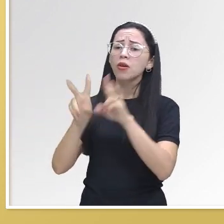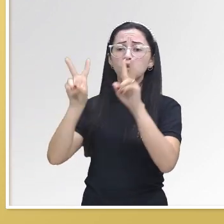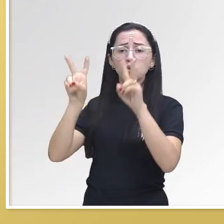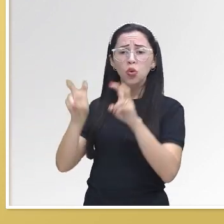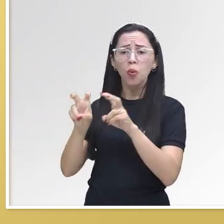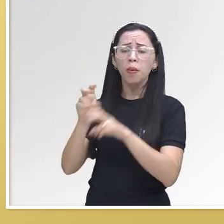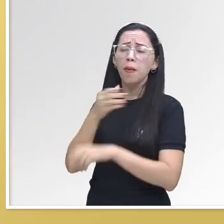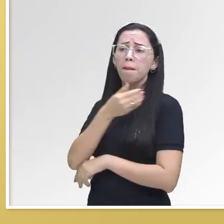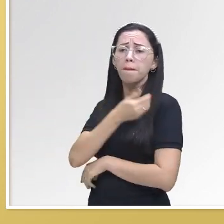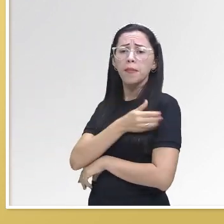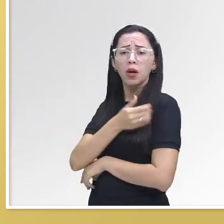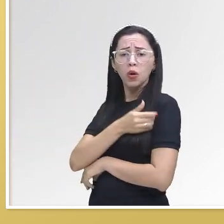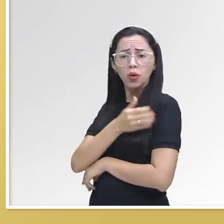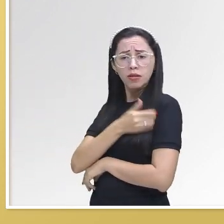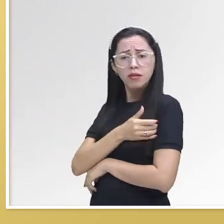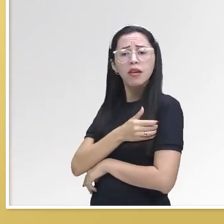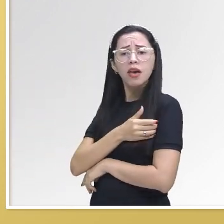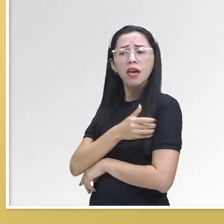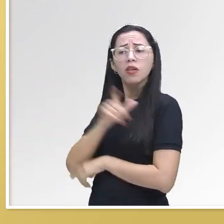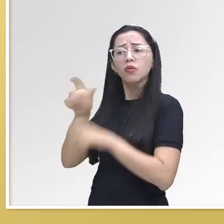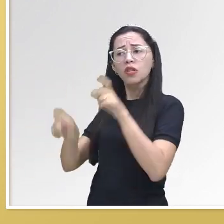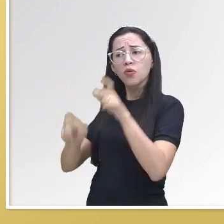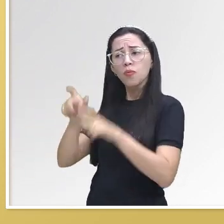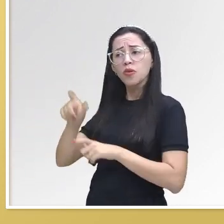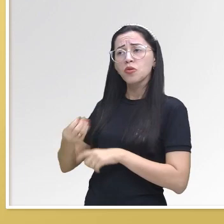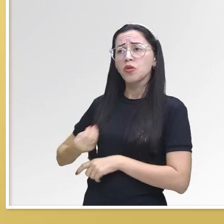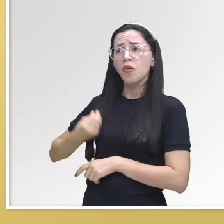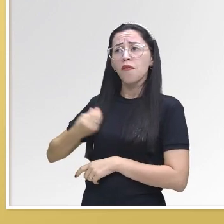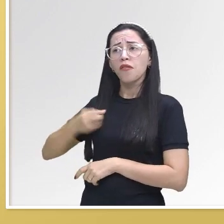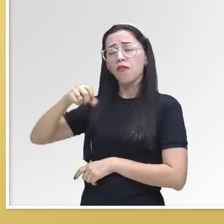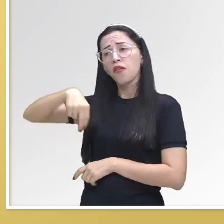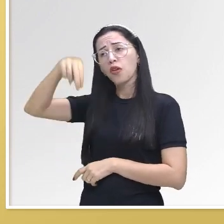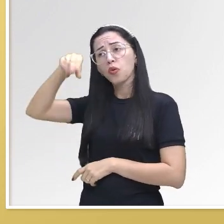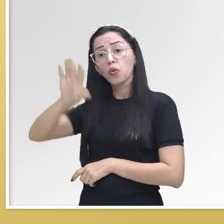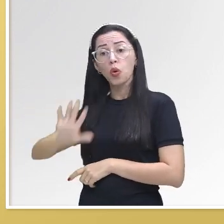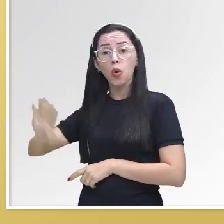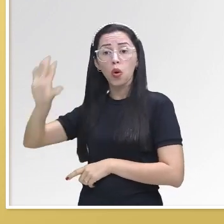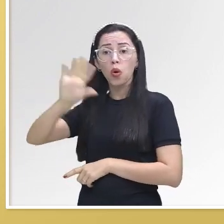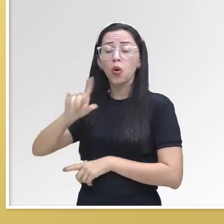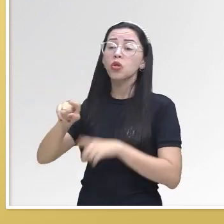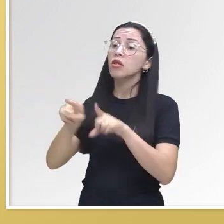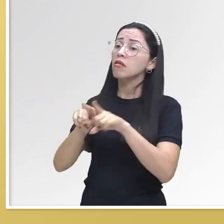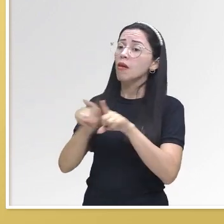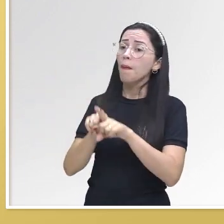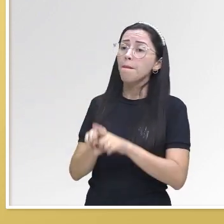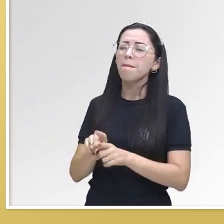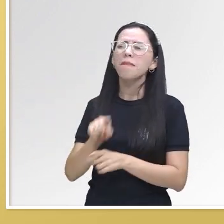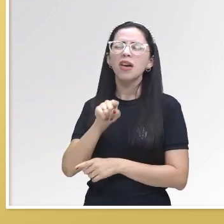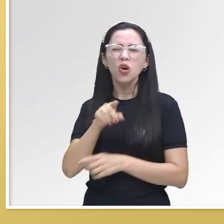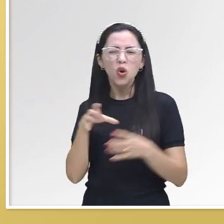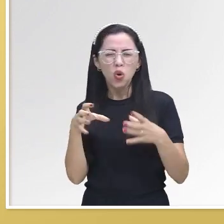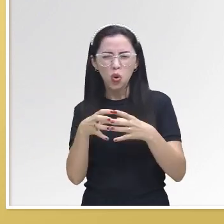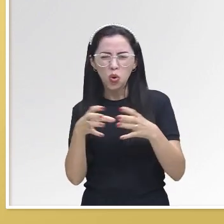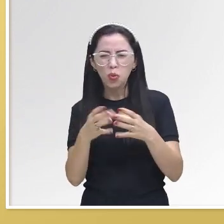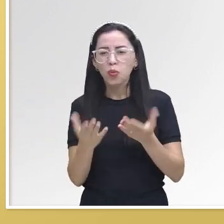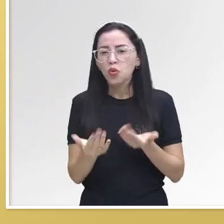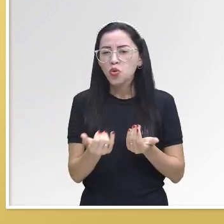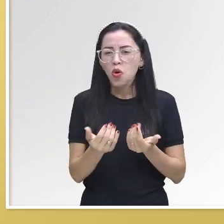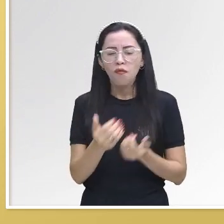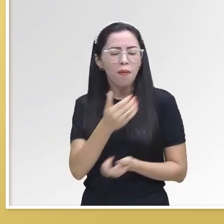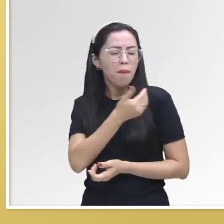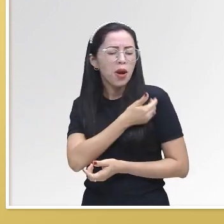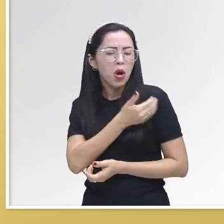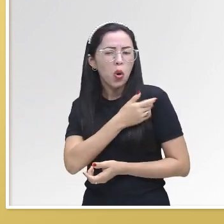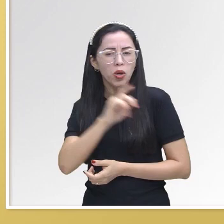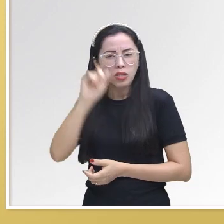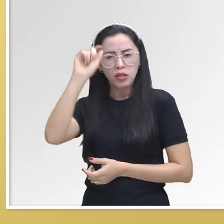xenofobia, sobre os atletas que fizeram aquele vídeo contra um colega negro e também sobre a lei da inclusão, todos